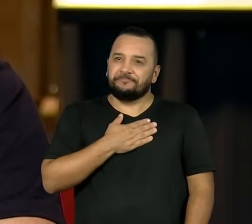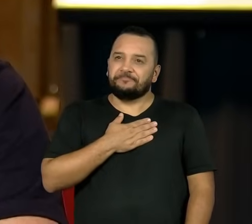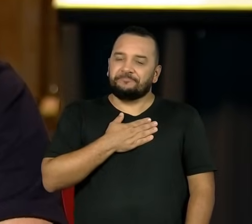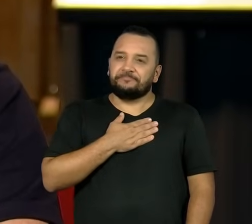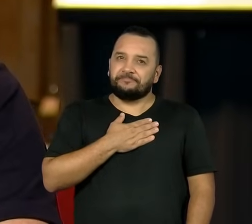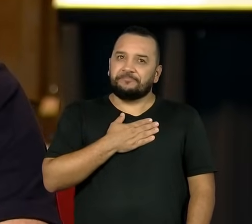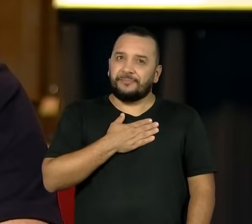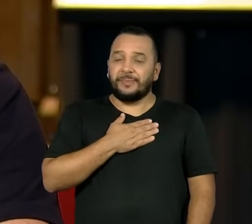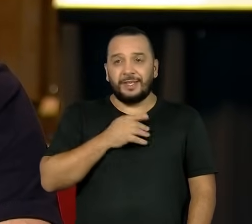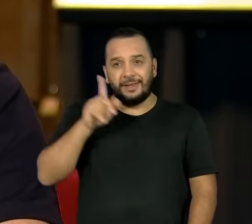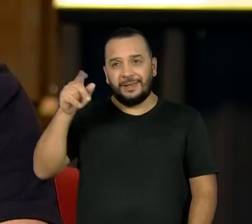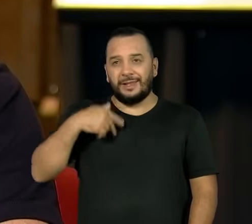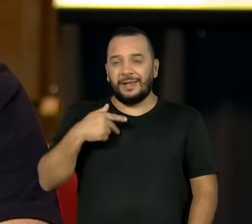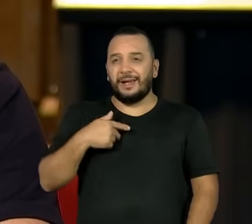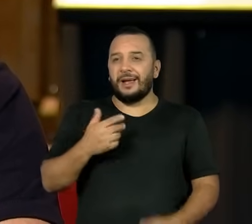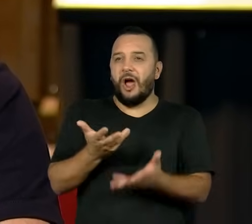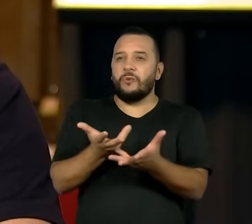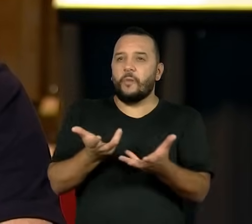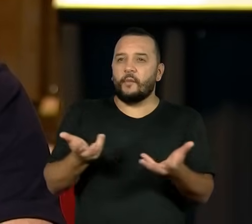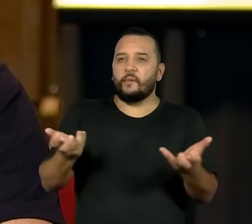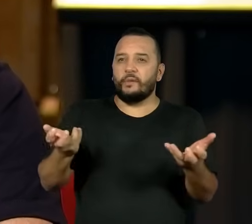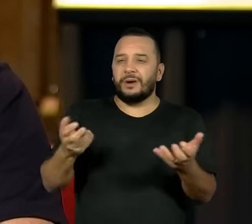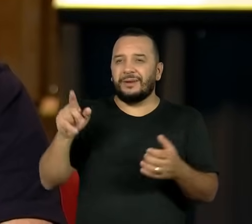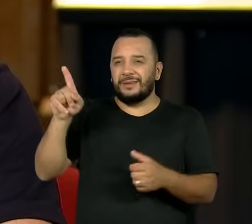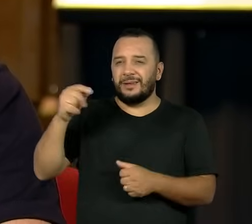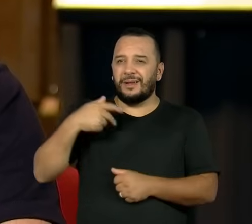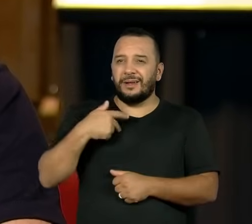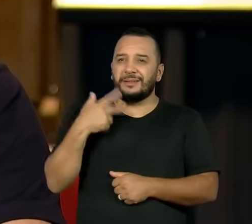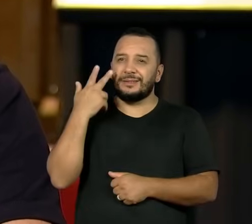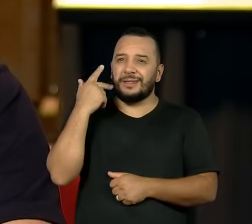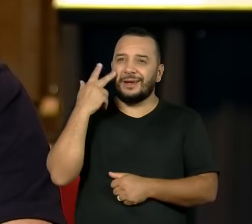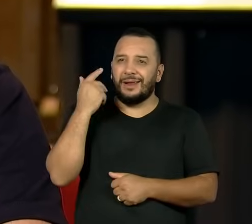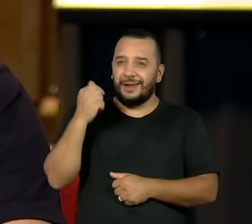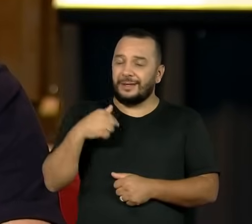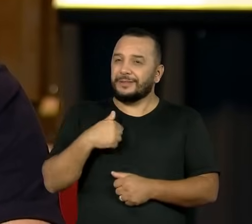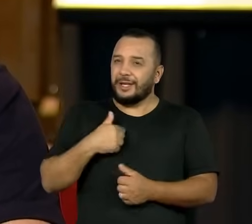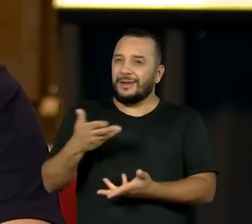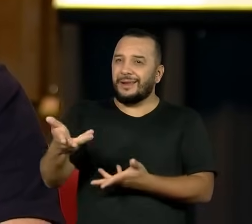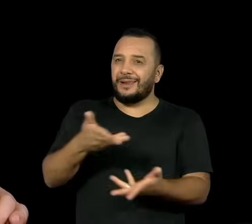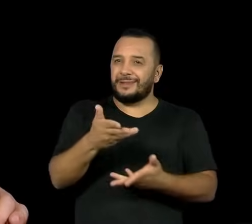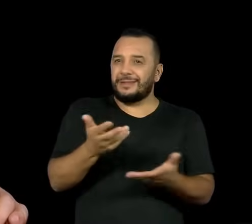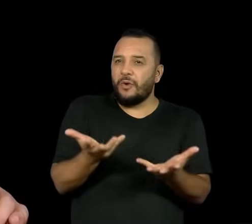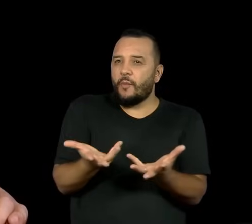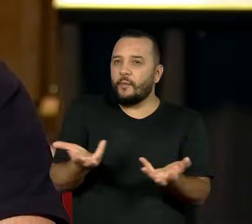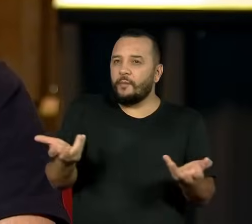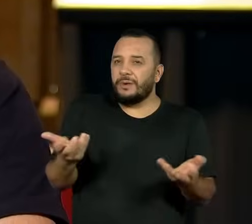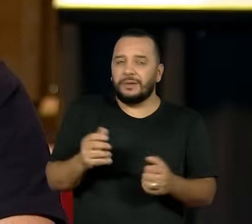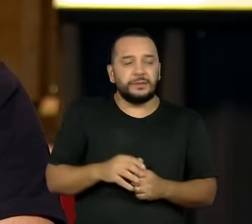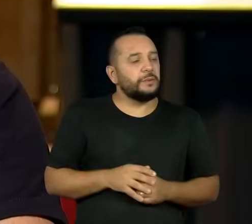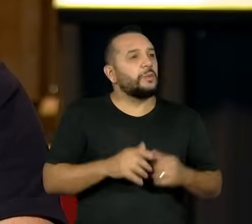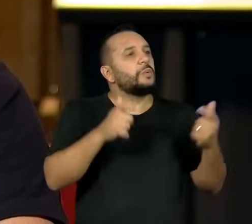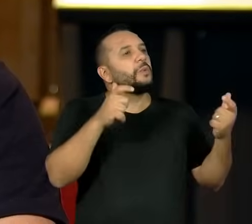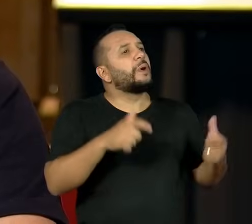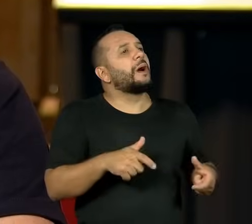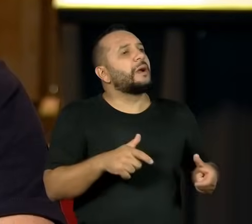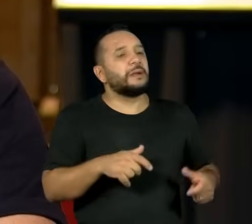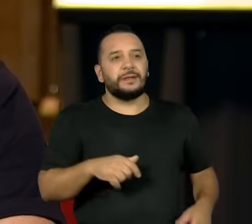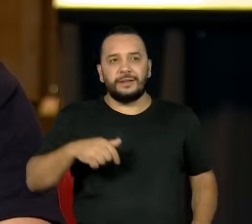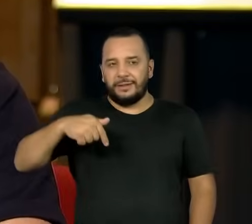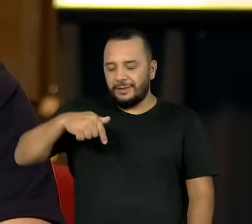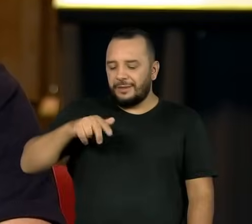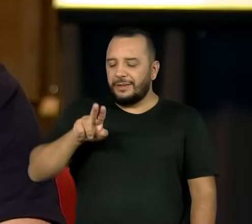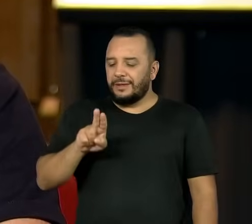presente no sertão do Ceará. Então eu tenho uma relação com o sertão do Ceará. De que parte? Quixadá, que o meu pai